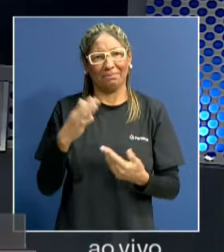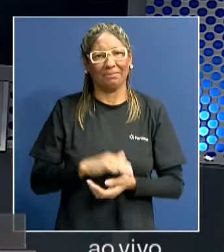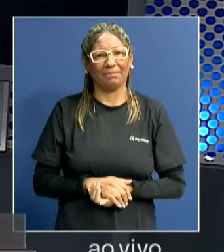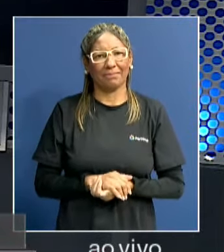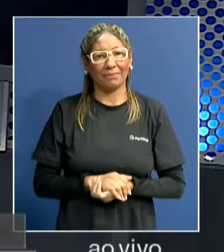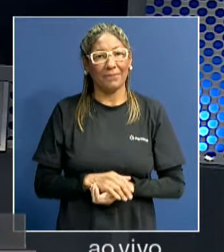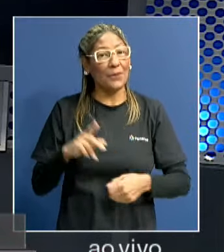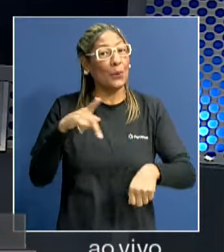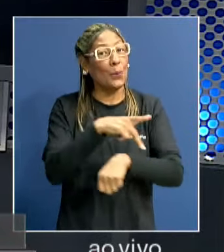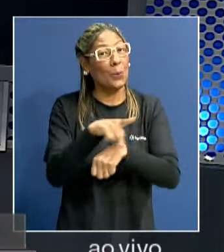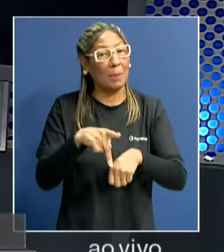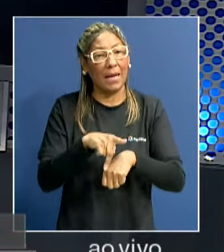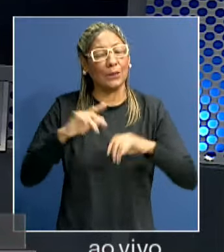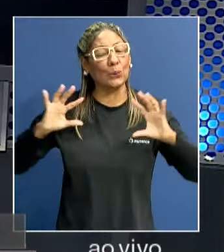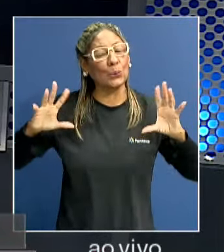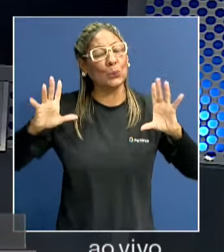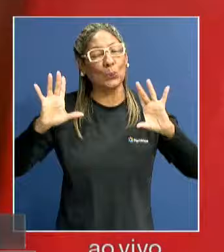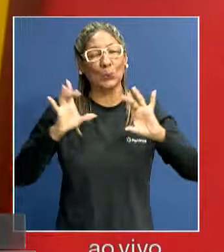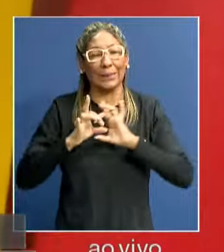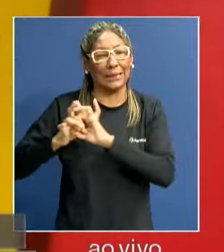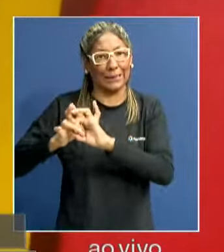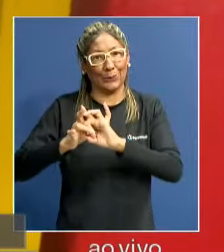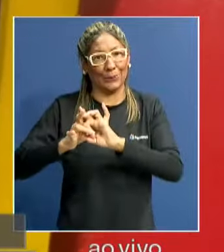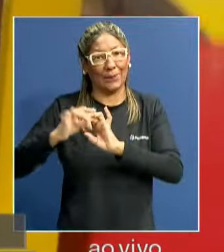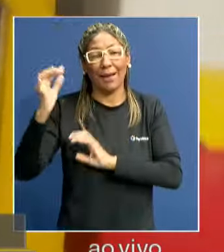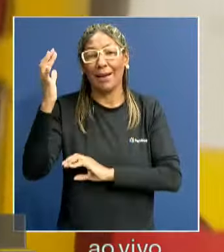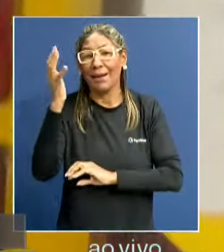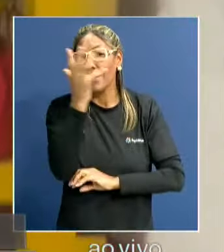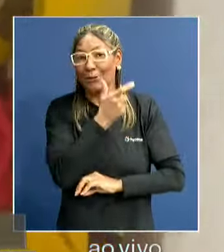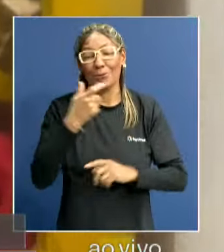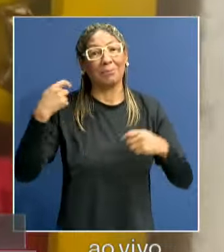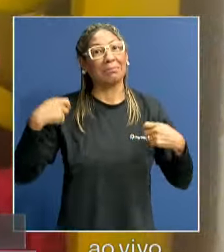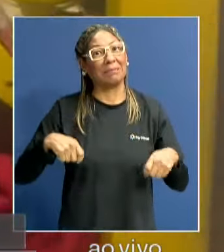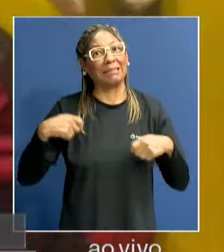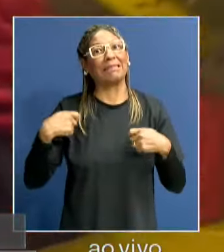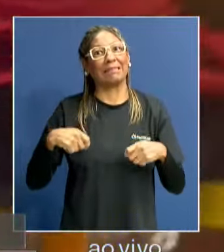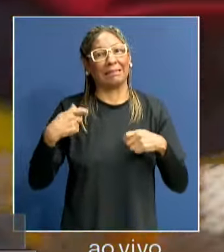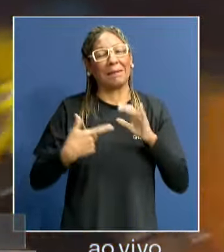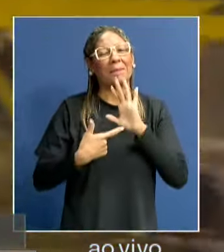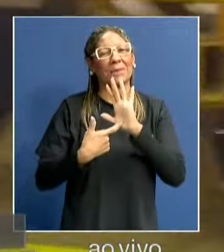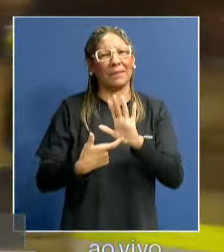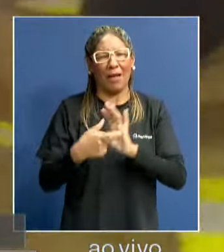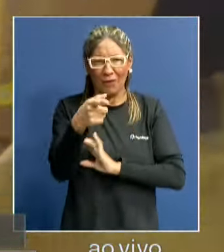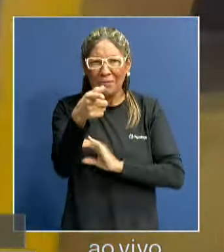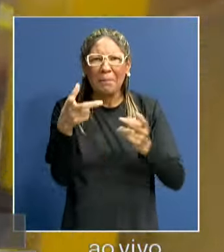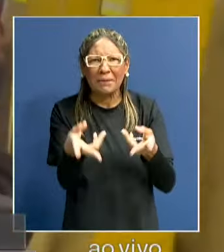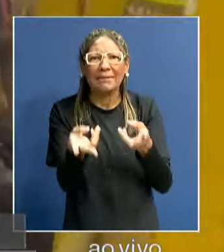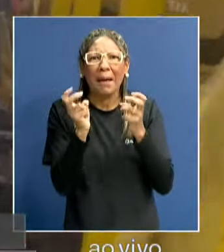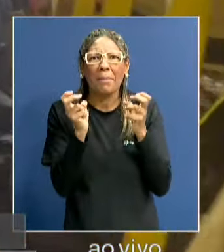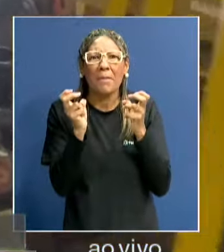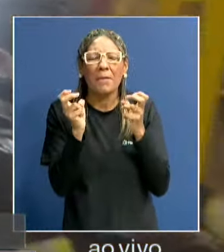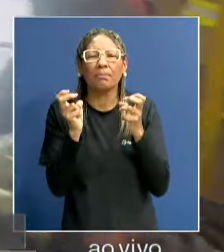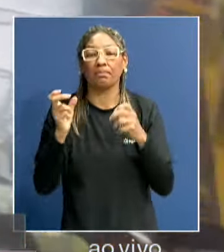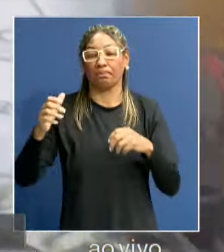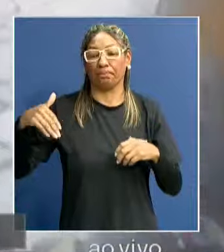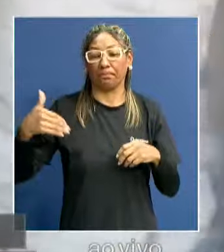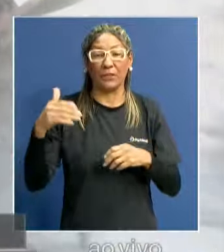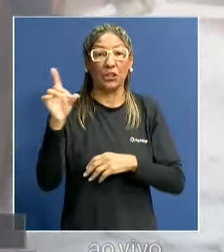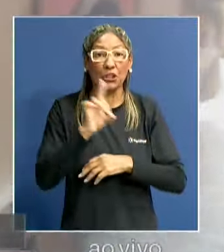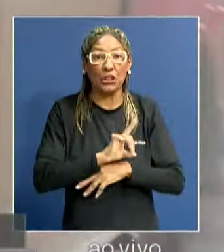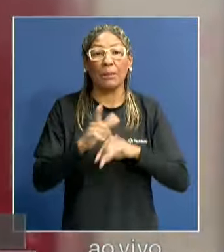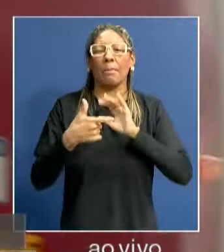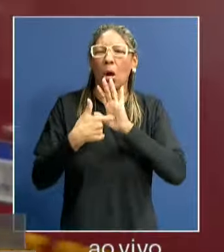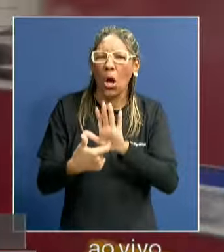País inteiro unido, né? Coisa linda, né, gente? A gente tem que destacar, não sei se você percebe que nos últimos dias a gente